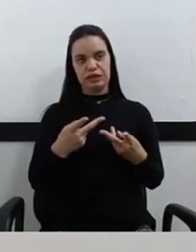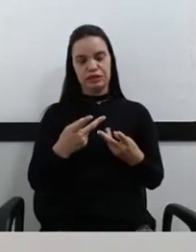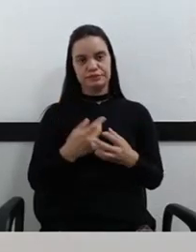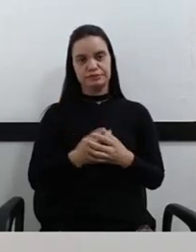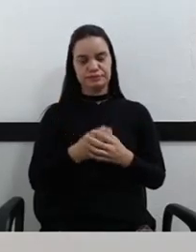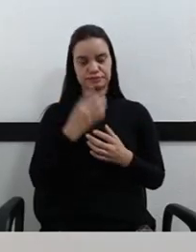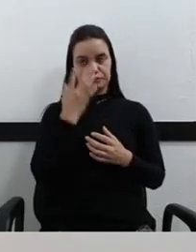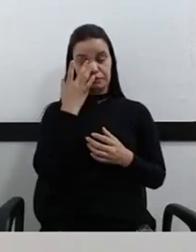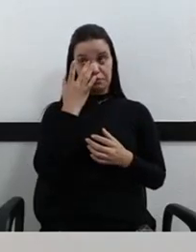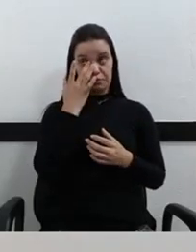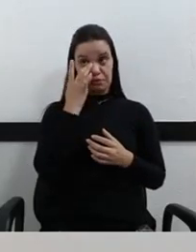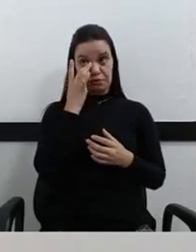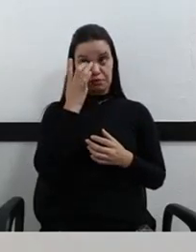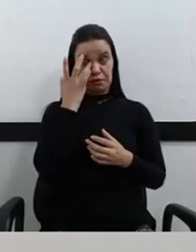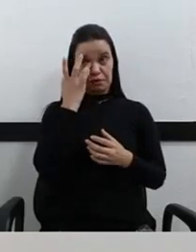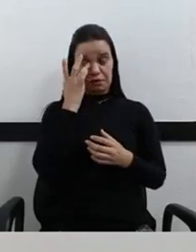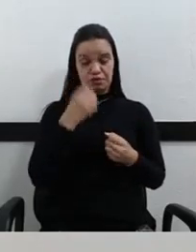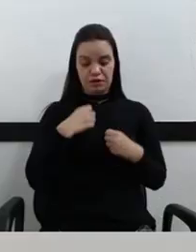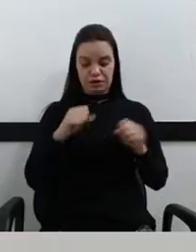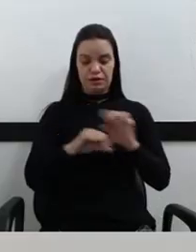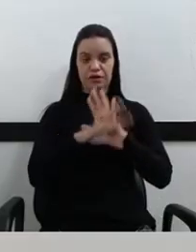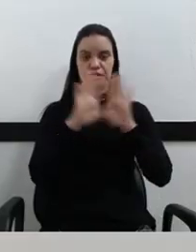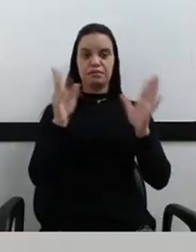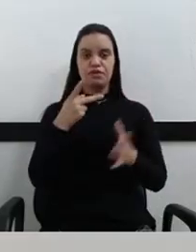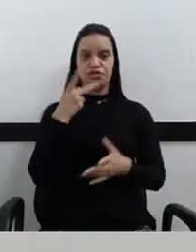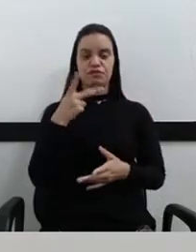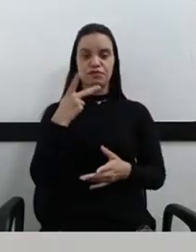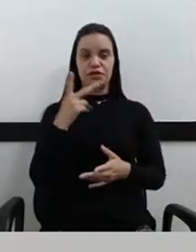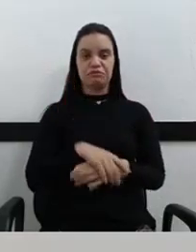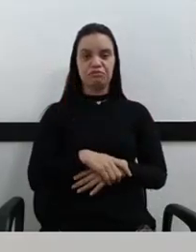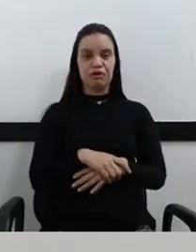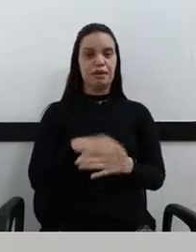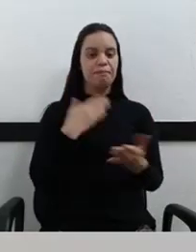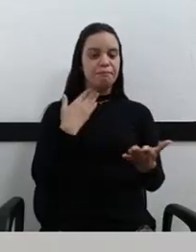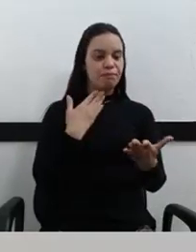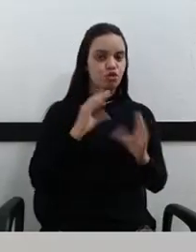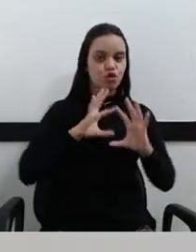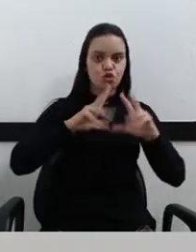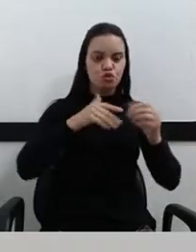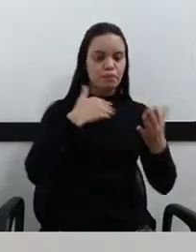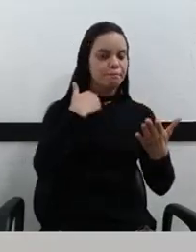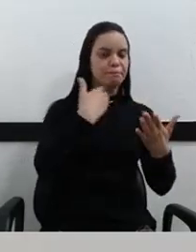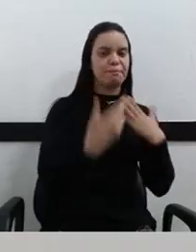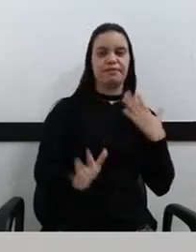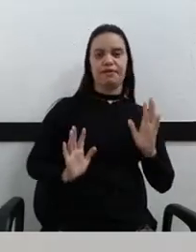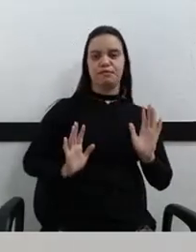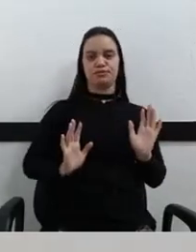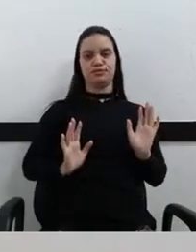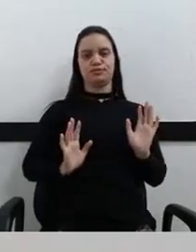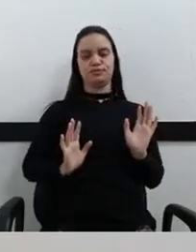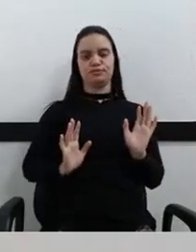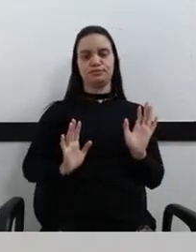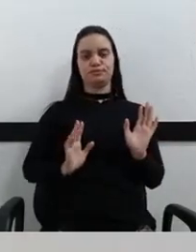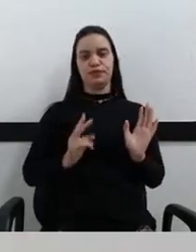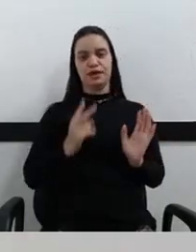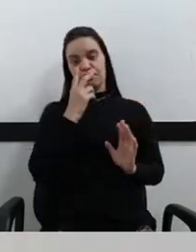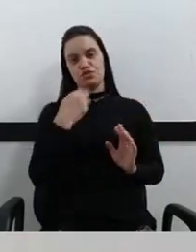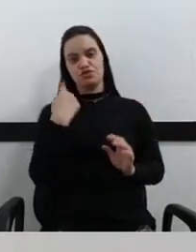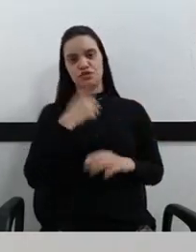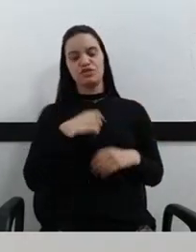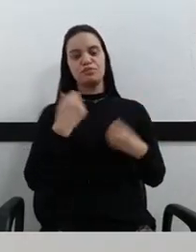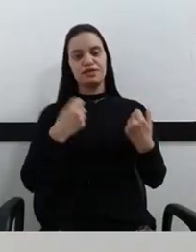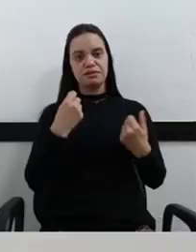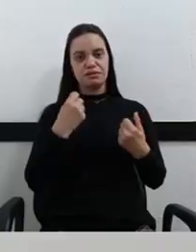que ter a clareza de falar claramente, danou-se, perdemos tudo. Eu não acho que é esse o caso. Eu acho que a gente tem